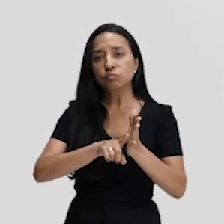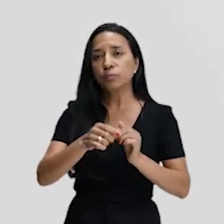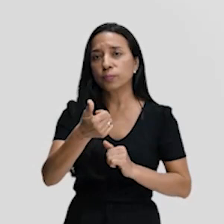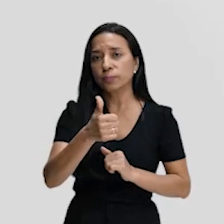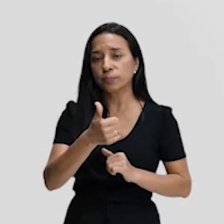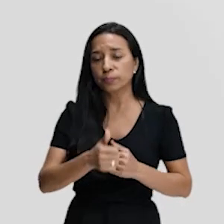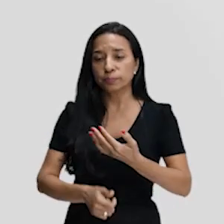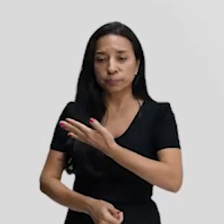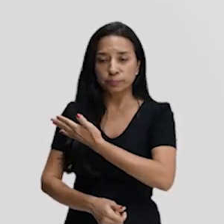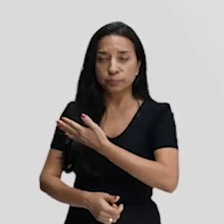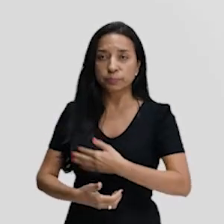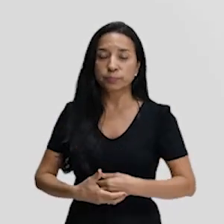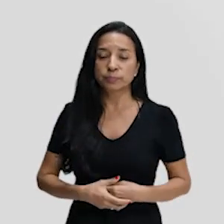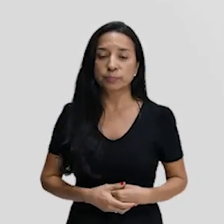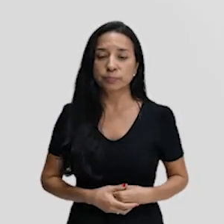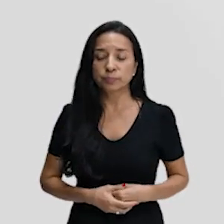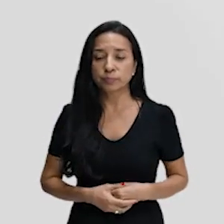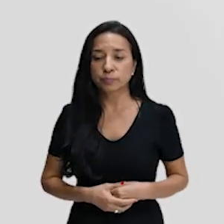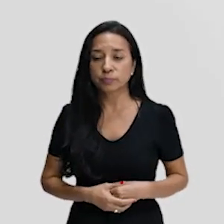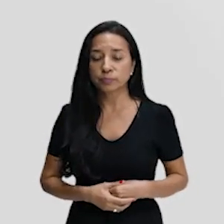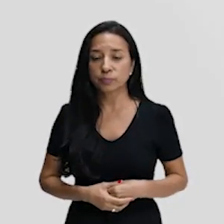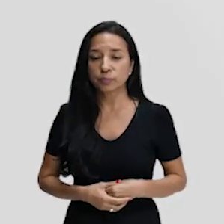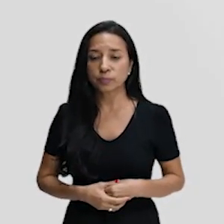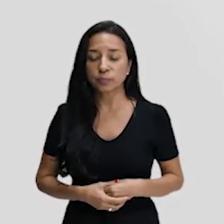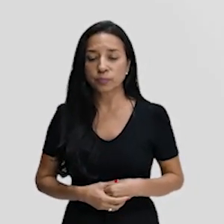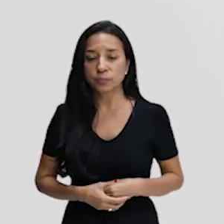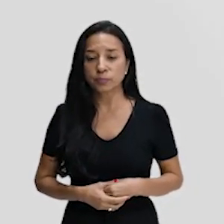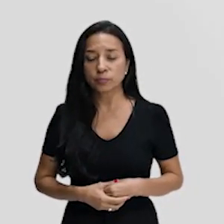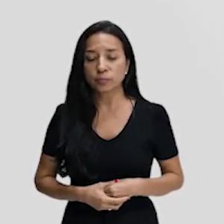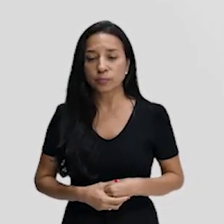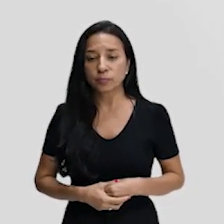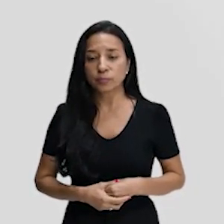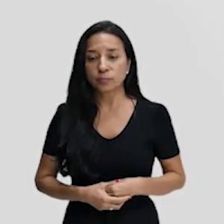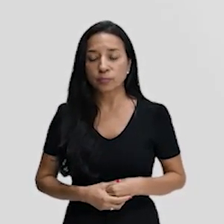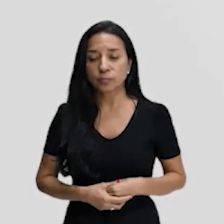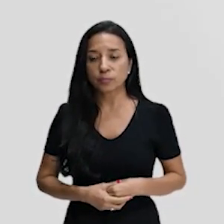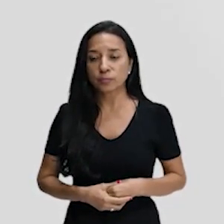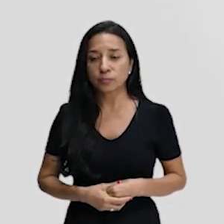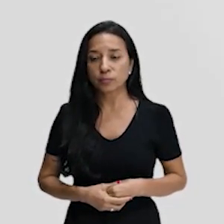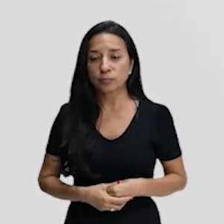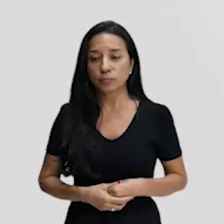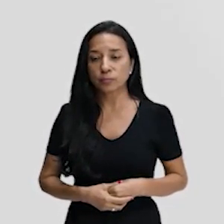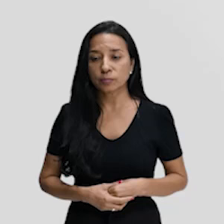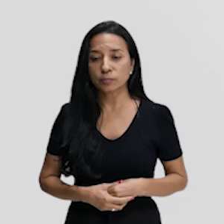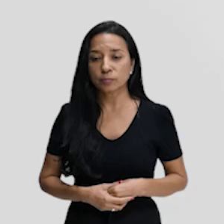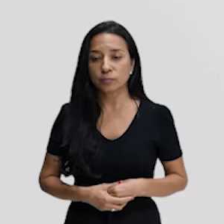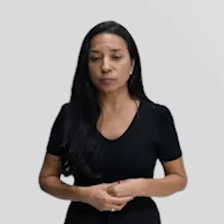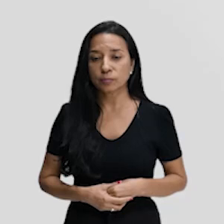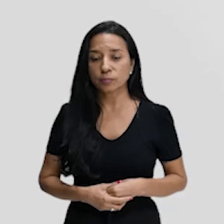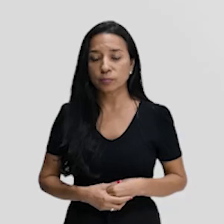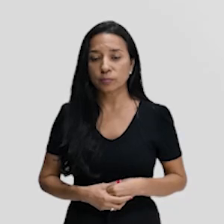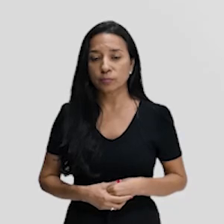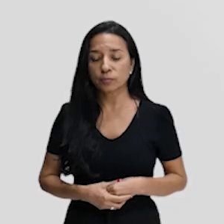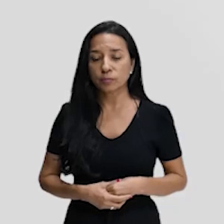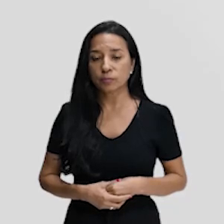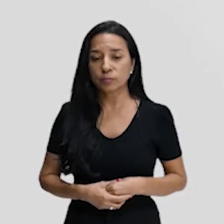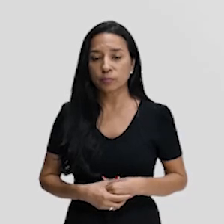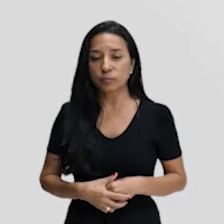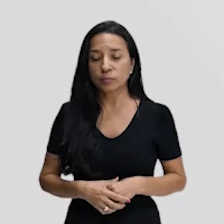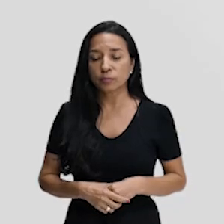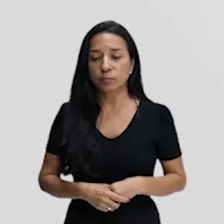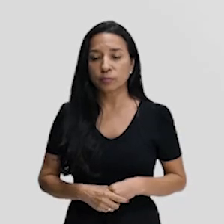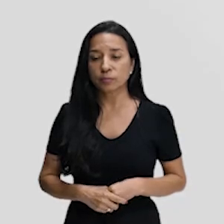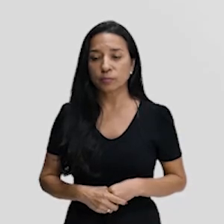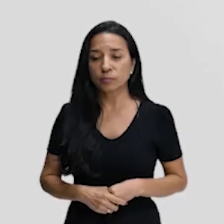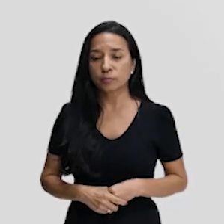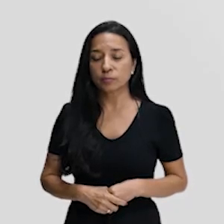P em torno desse fio depende da permeabilidade magnética do meio, da intensidade da corrente elétrica e